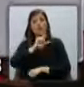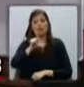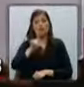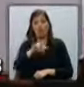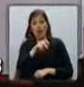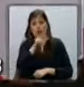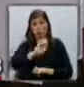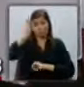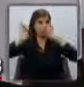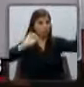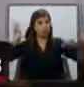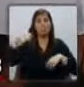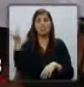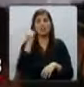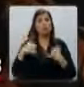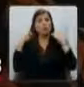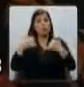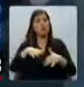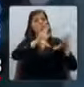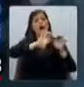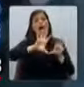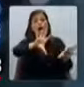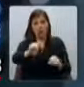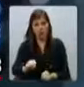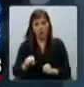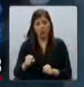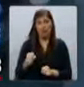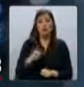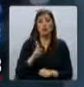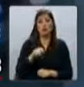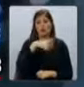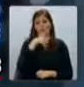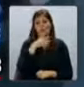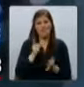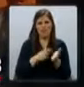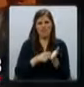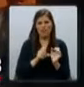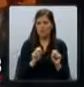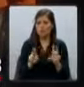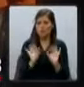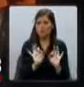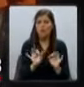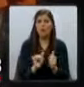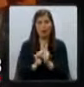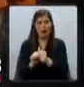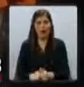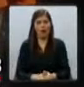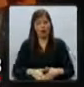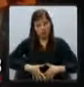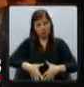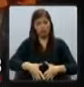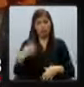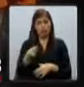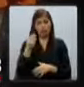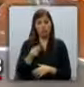entregá-los em instituições com vista à adoção os juízes apontavam a falta de higiene de acompanhamento uma gravidez adolescente de